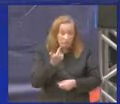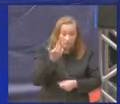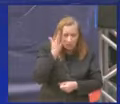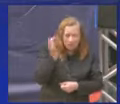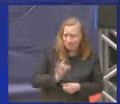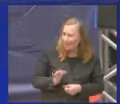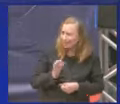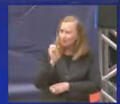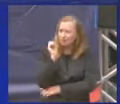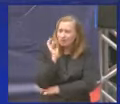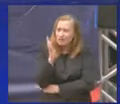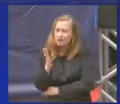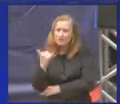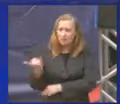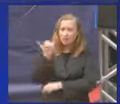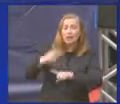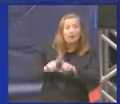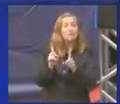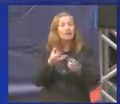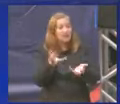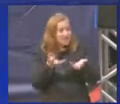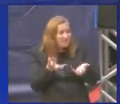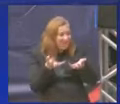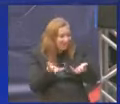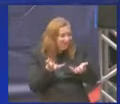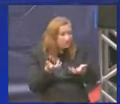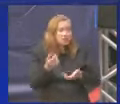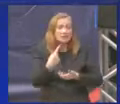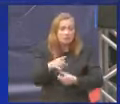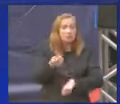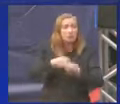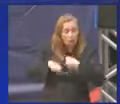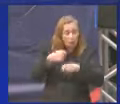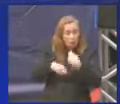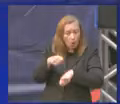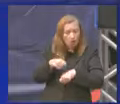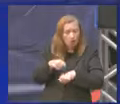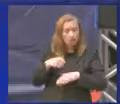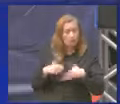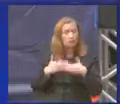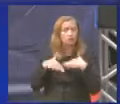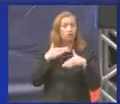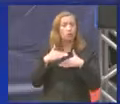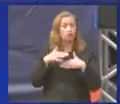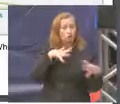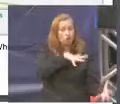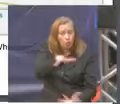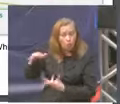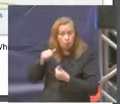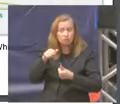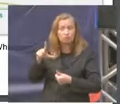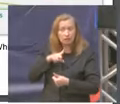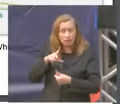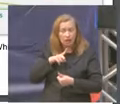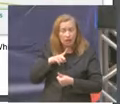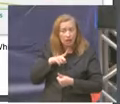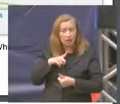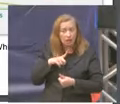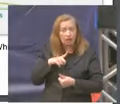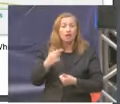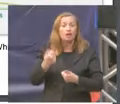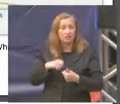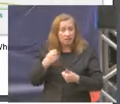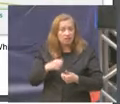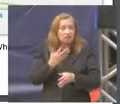meio ambiente como importante, mas se você quer que seu negócio seja perene no mundo que exista, você tem que trazer